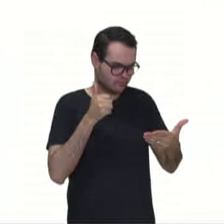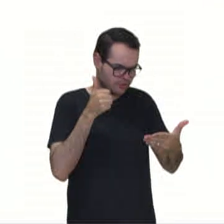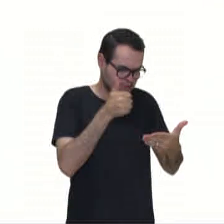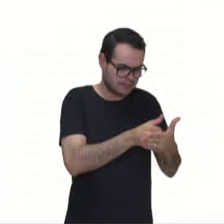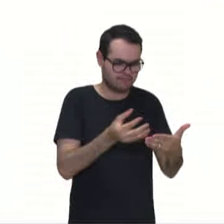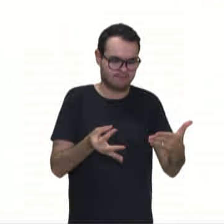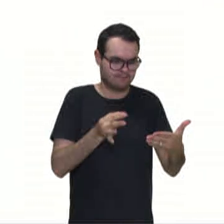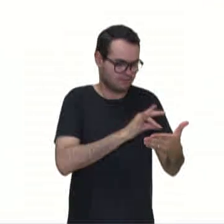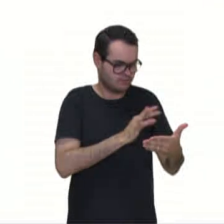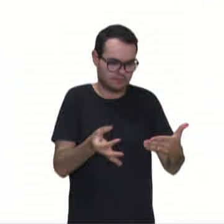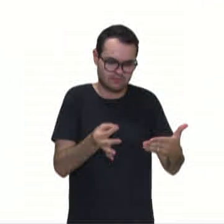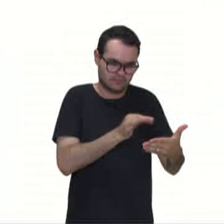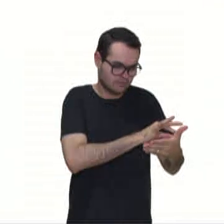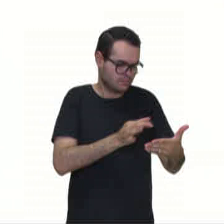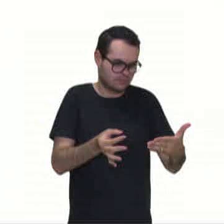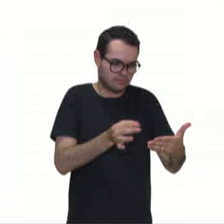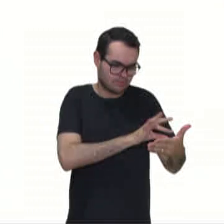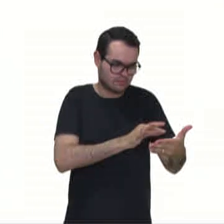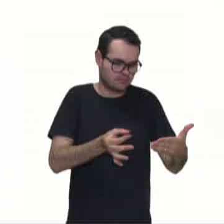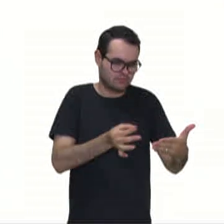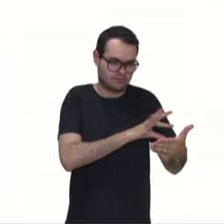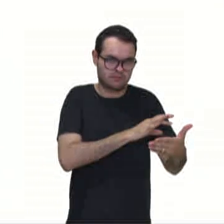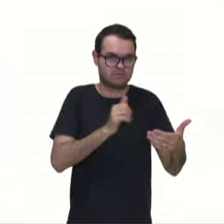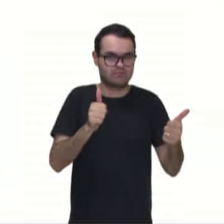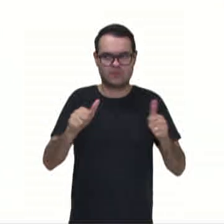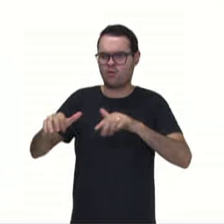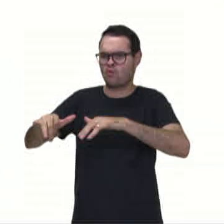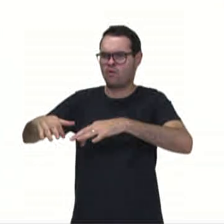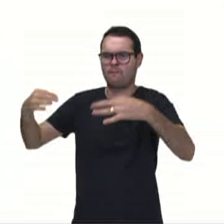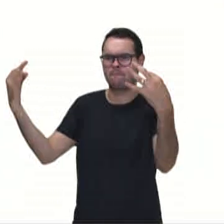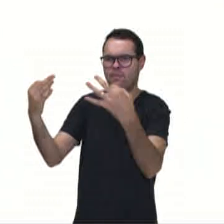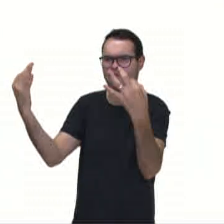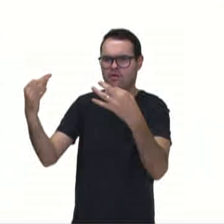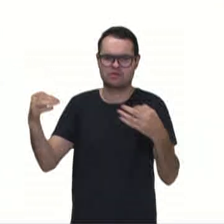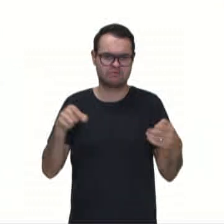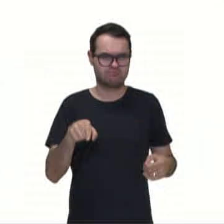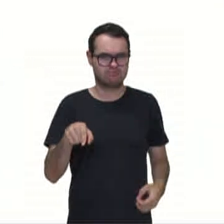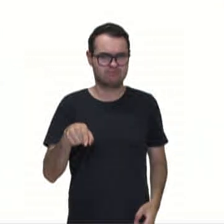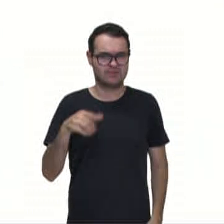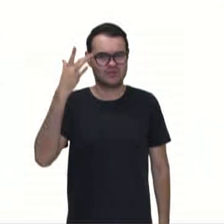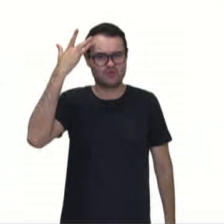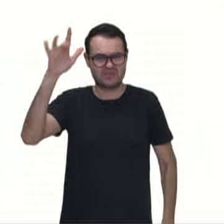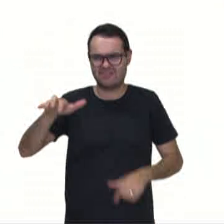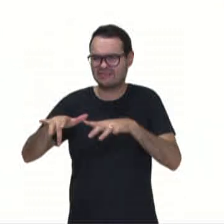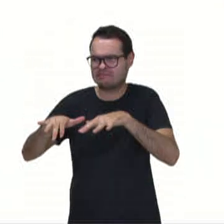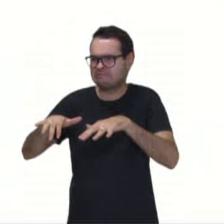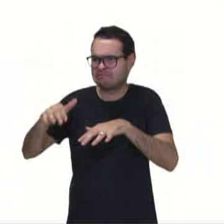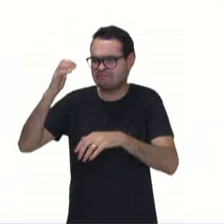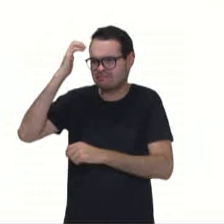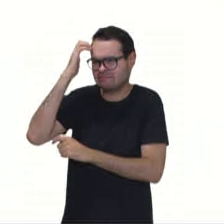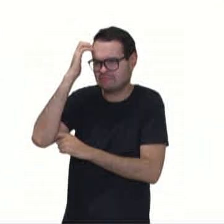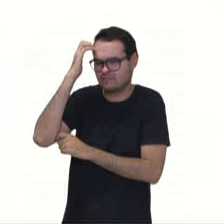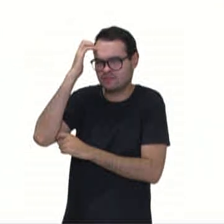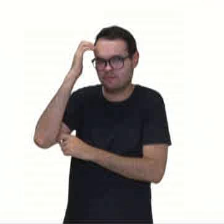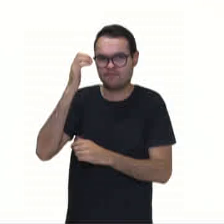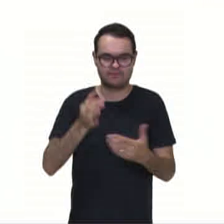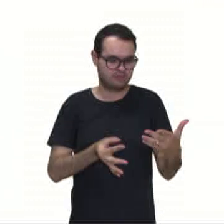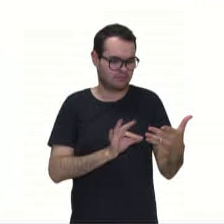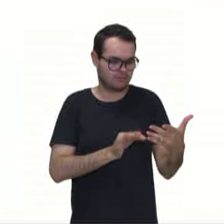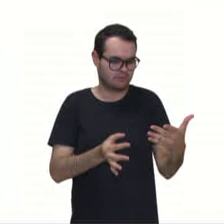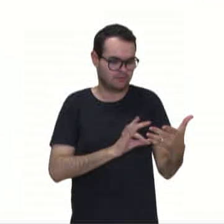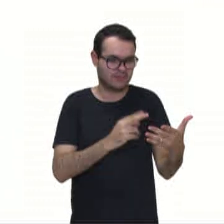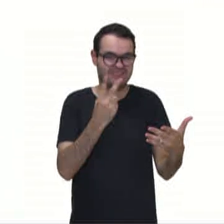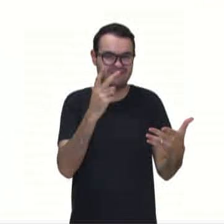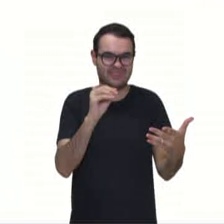página por página. Do que adianta ter um supercomputador se não sei usá-lo? Quando cheguei à página 20,